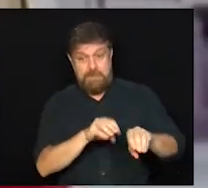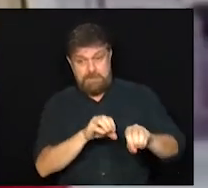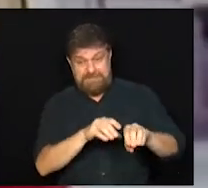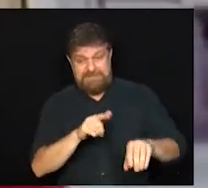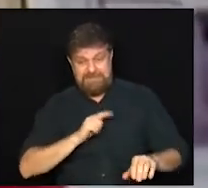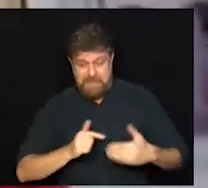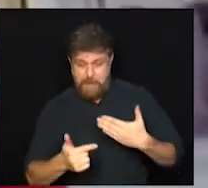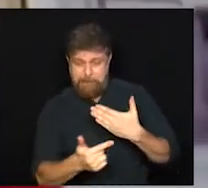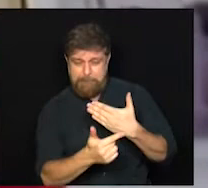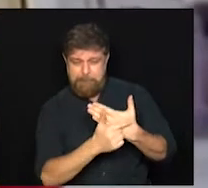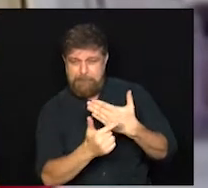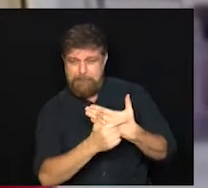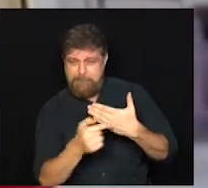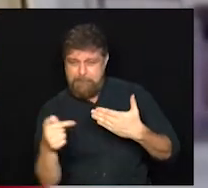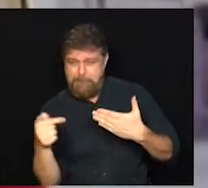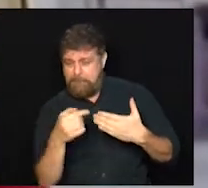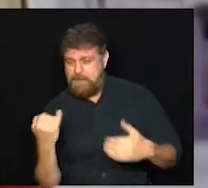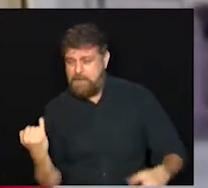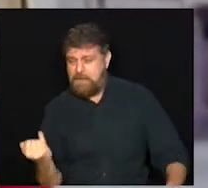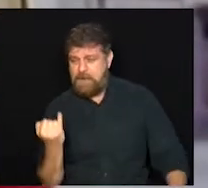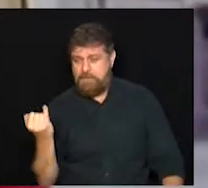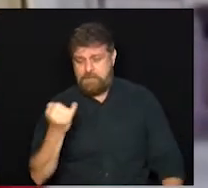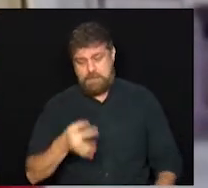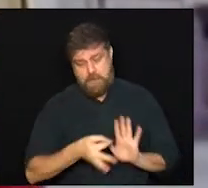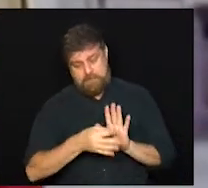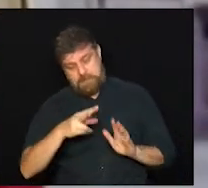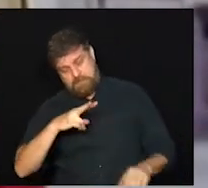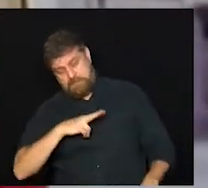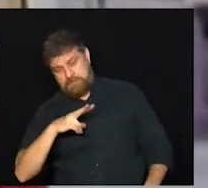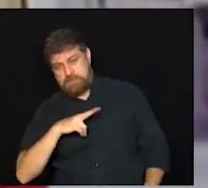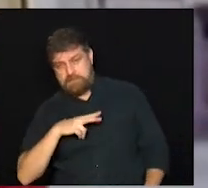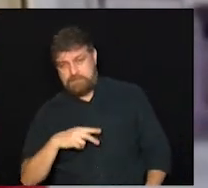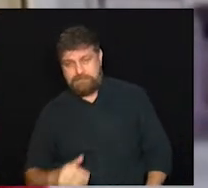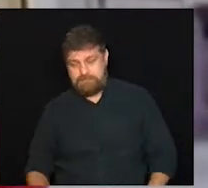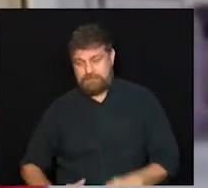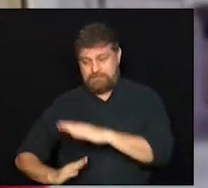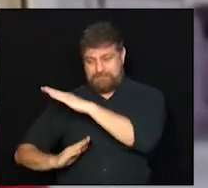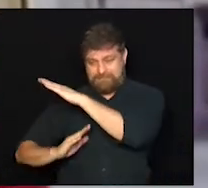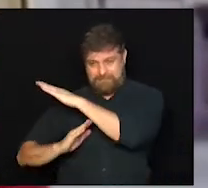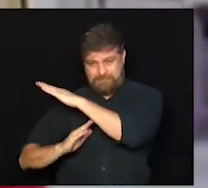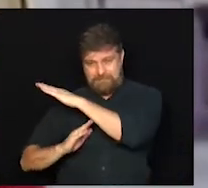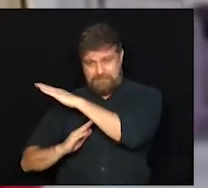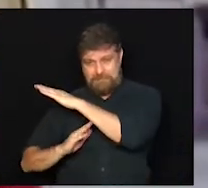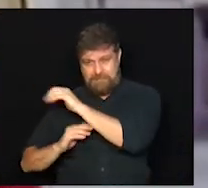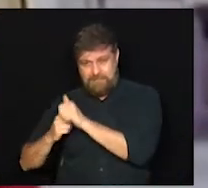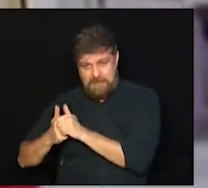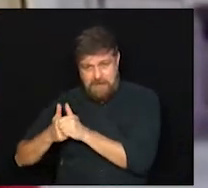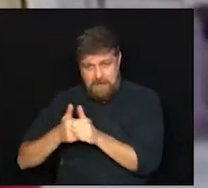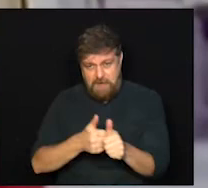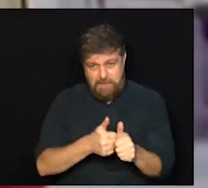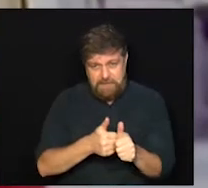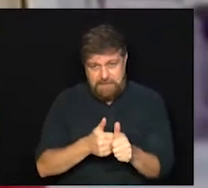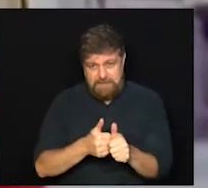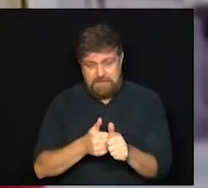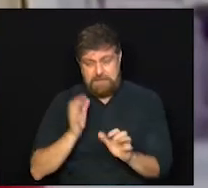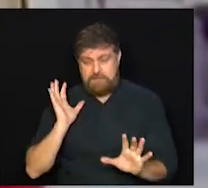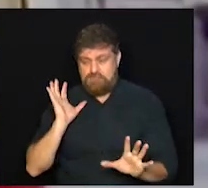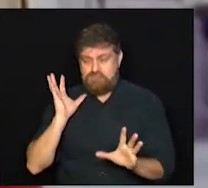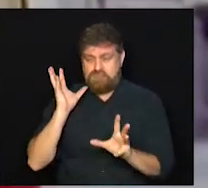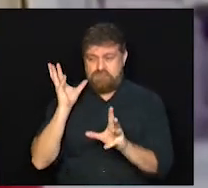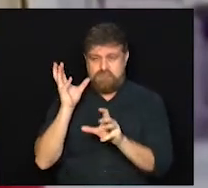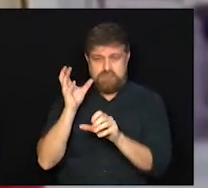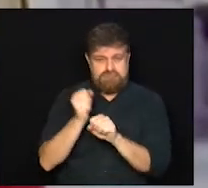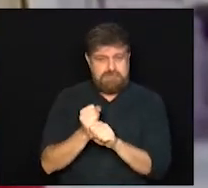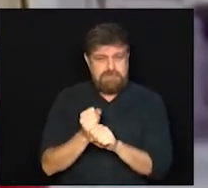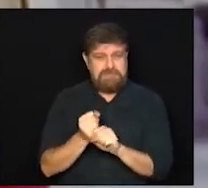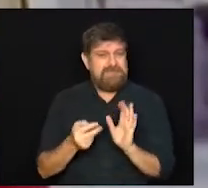papel muito importante, na minha opinião, da Câmara de Vereadores em acompanhar esses resultados, e o resultado não quer dizer